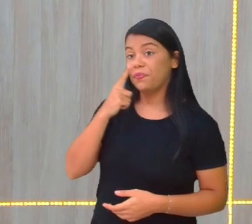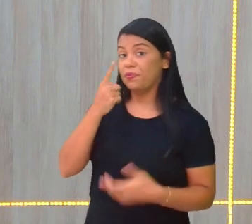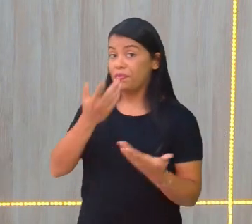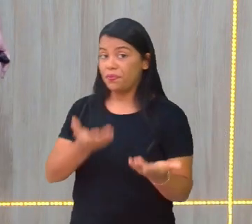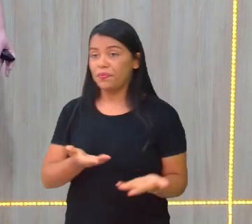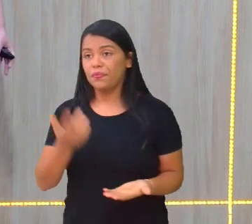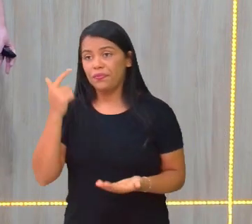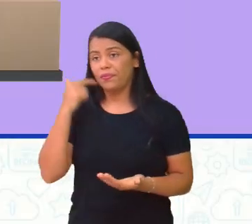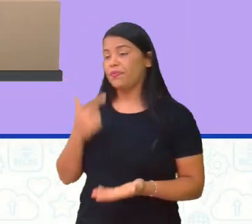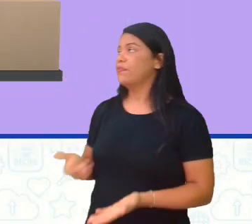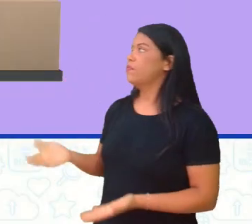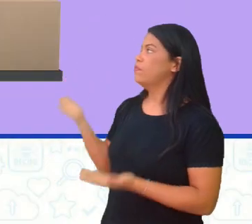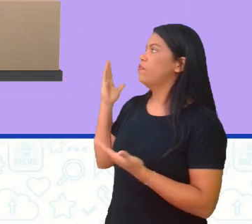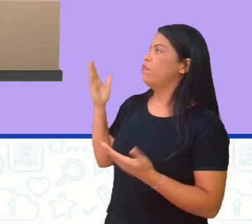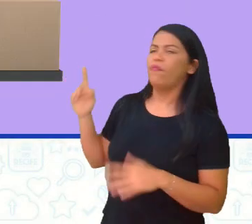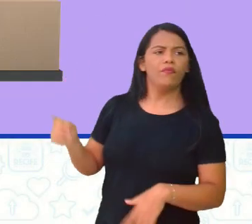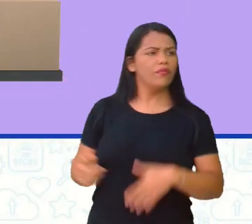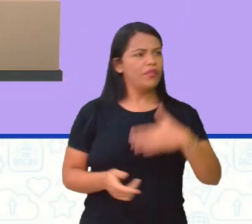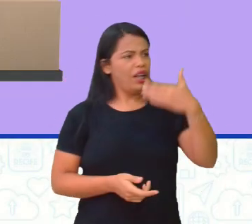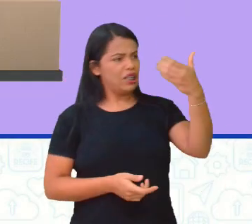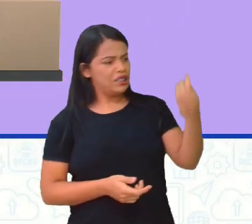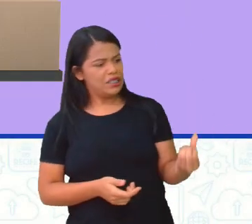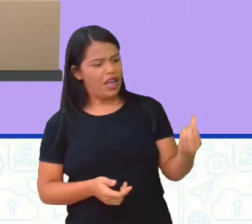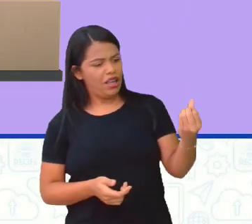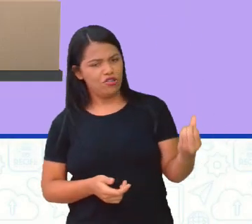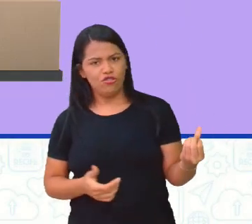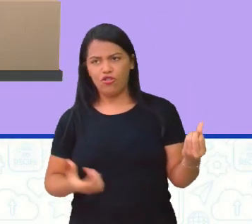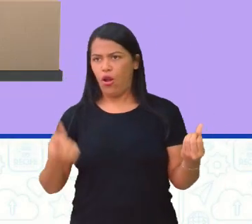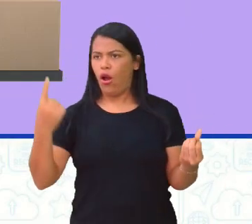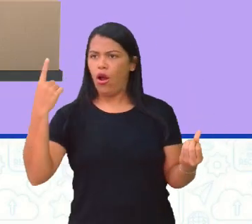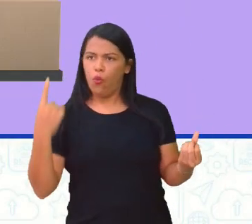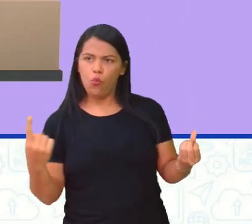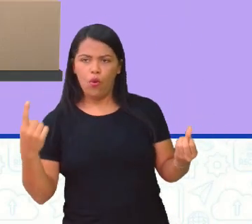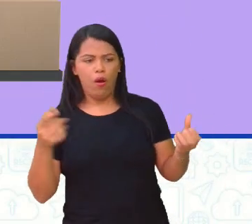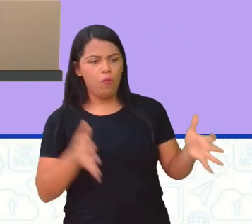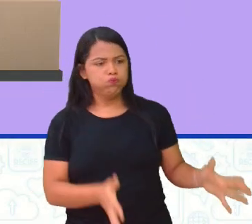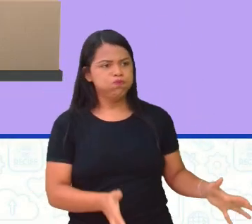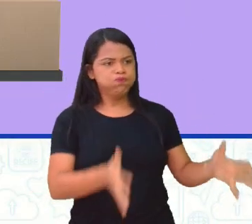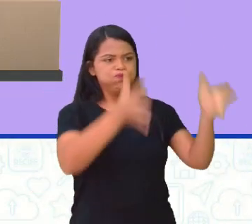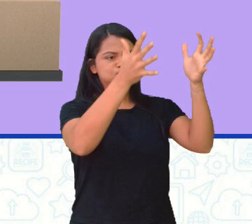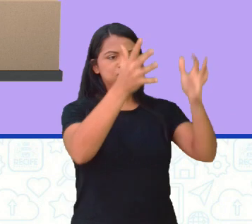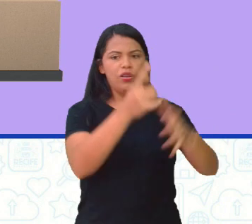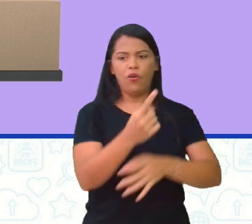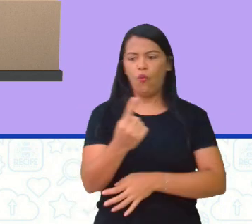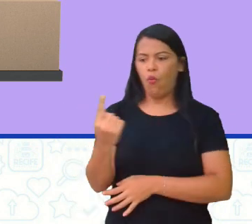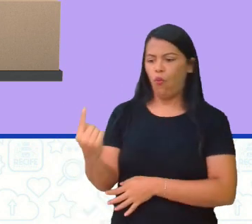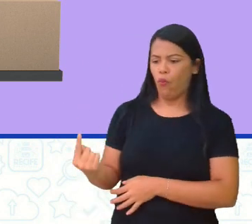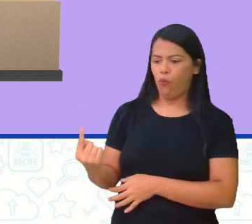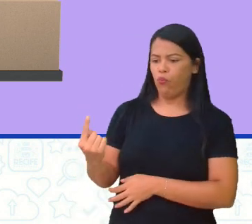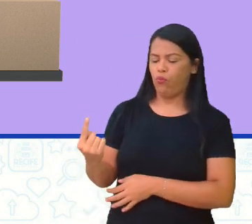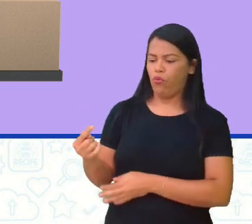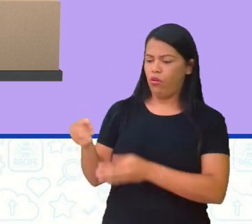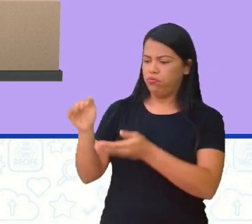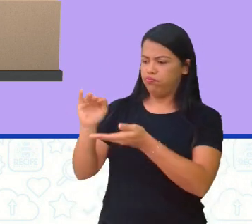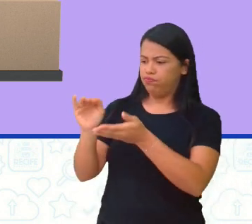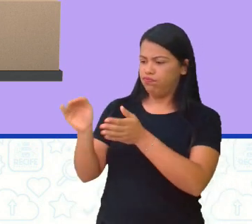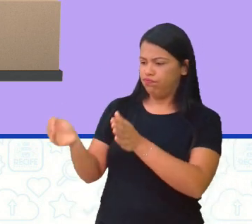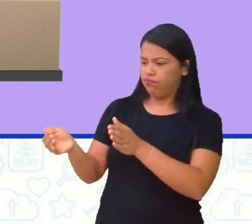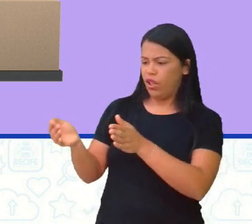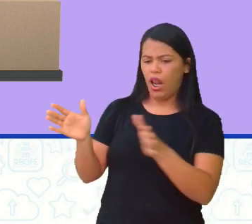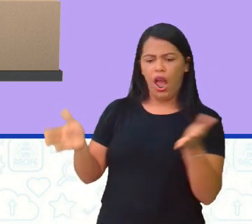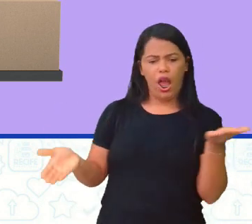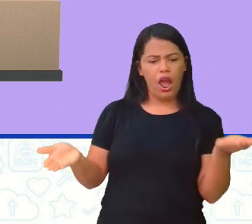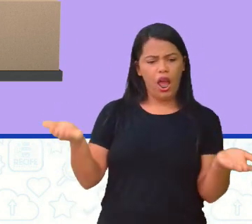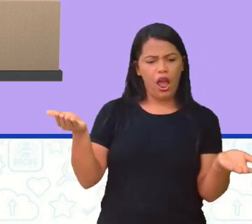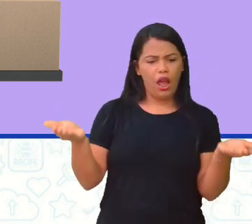mistério. um lado 6 caixinhas, do outro uma caixinha. Exatamente. Está em equilíbrio. E aí? Aí você pergunta,